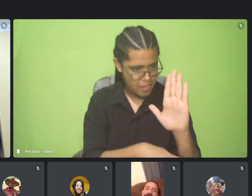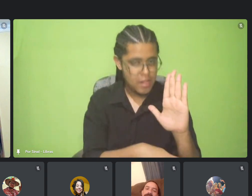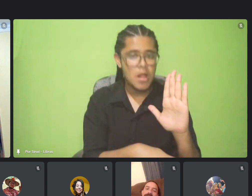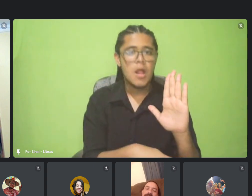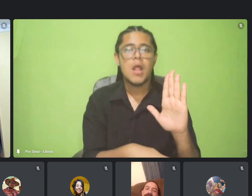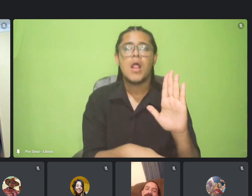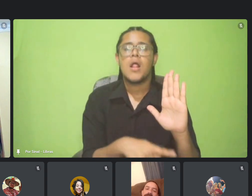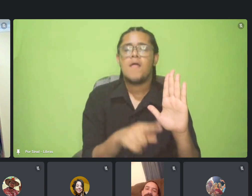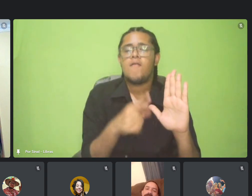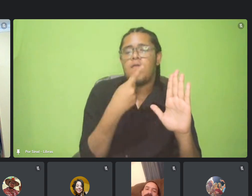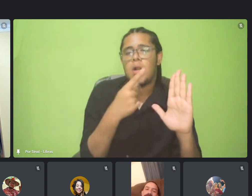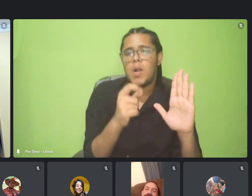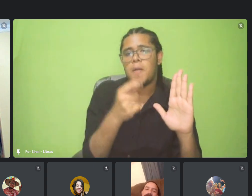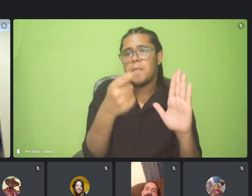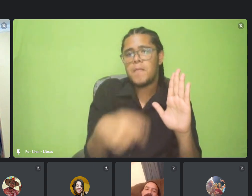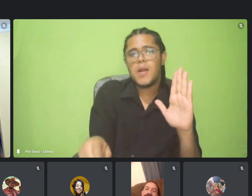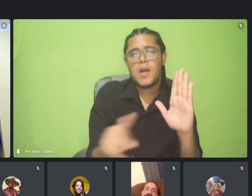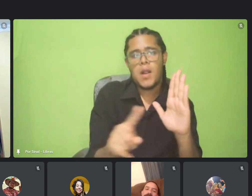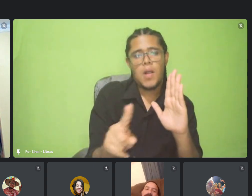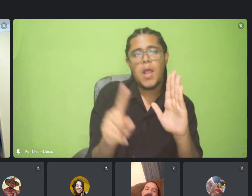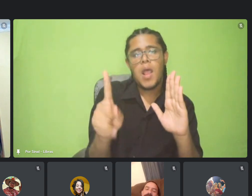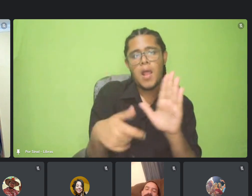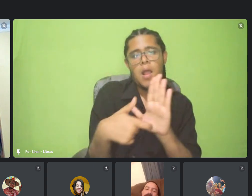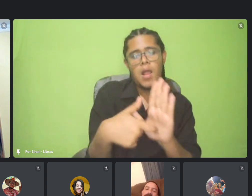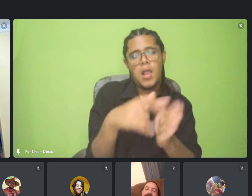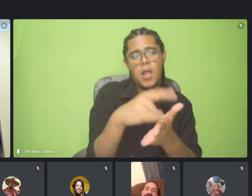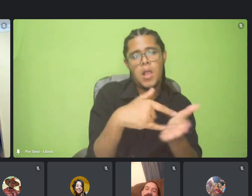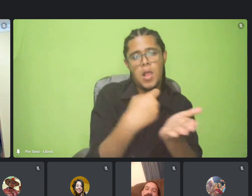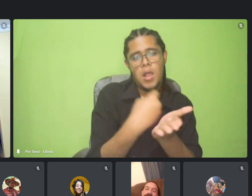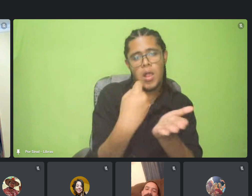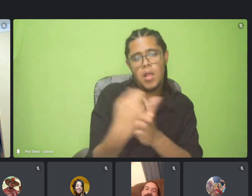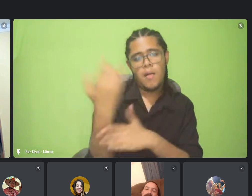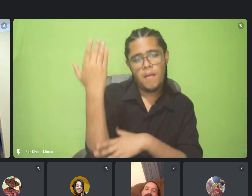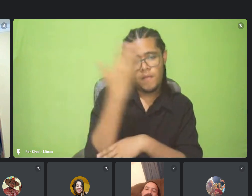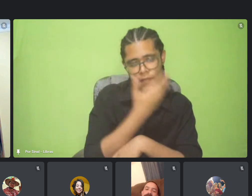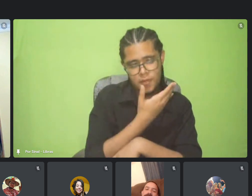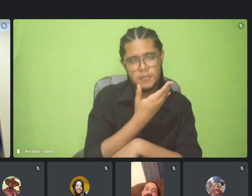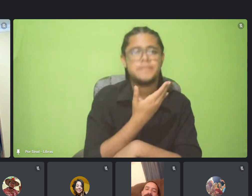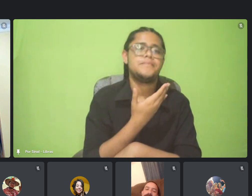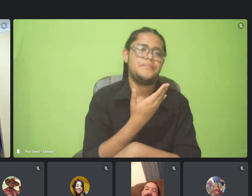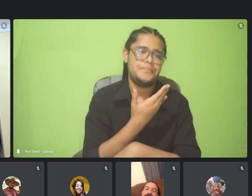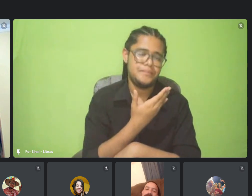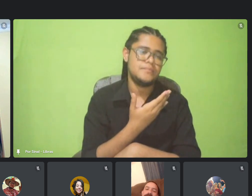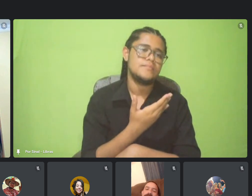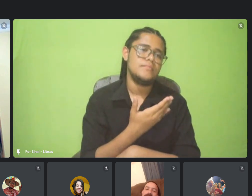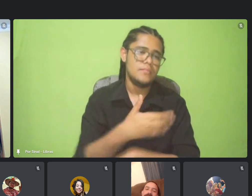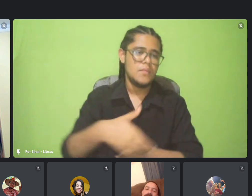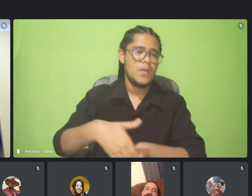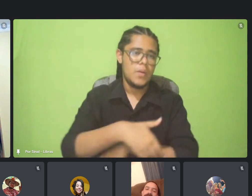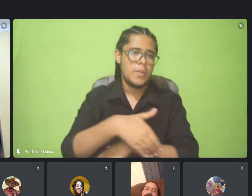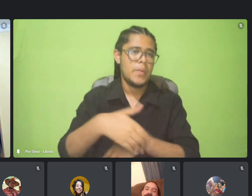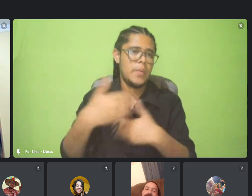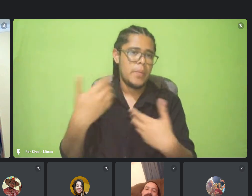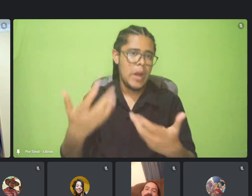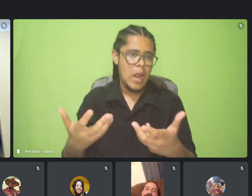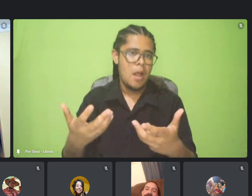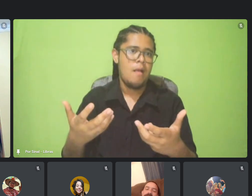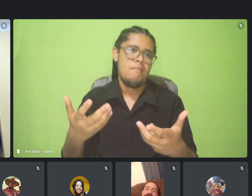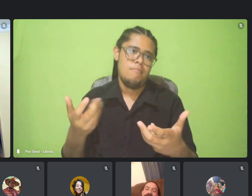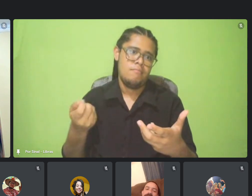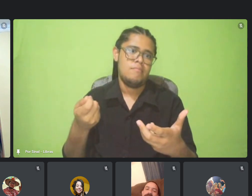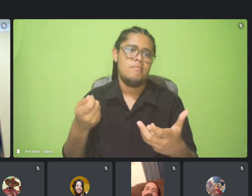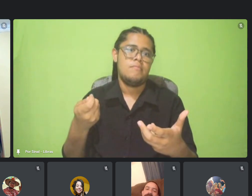como também uma lei do Senado que traz essa questão do atendimento da população na saúde sem precisar de